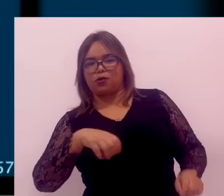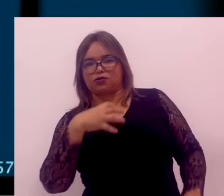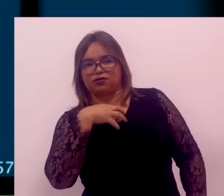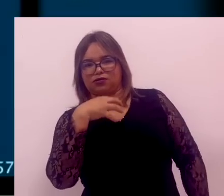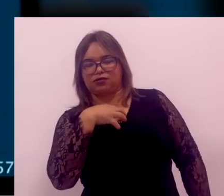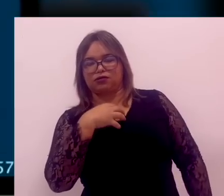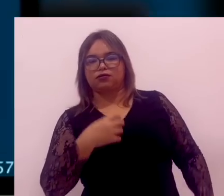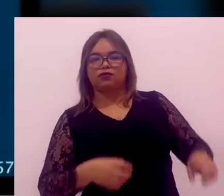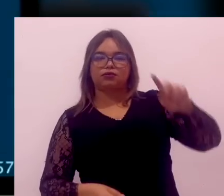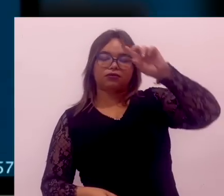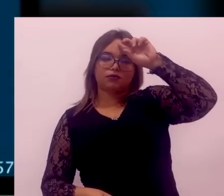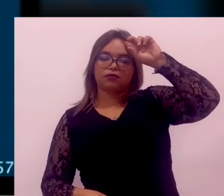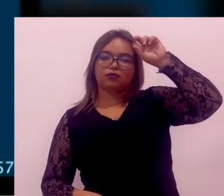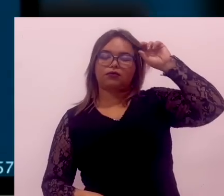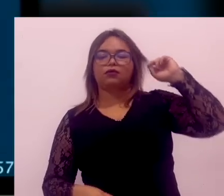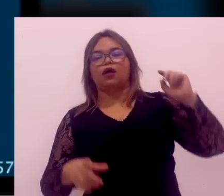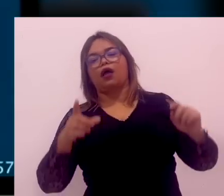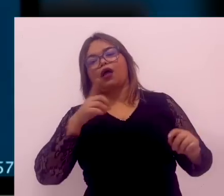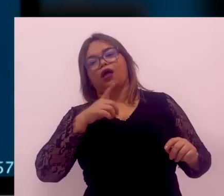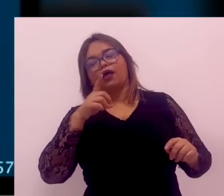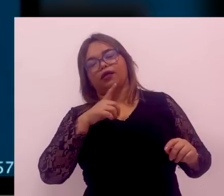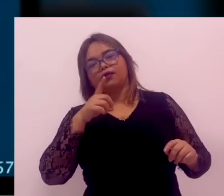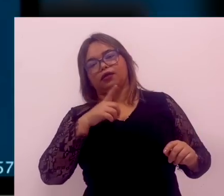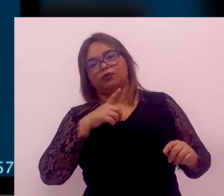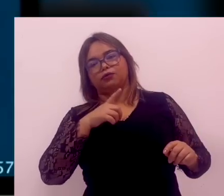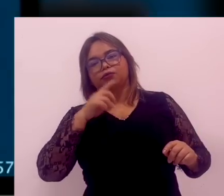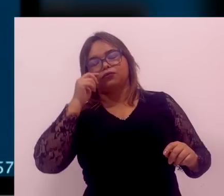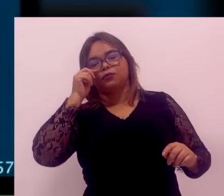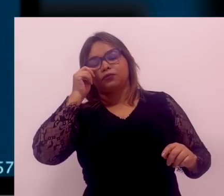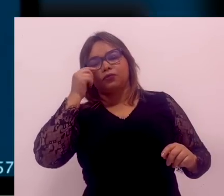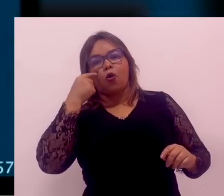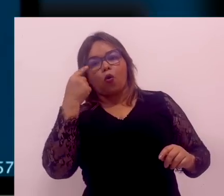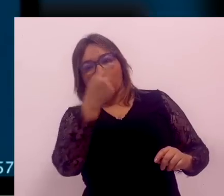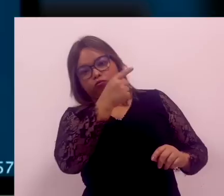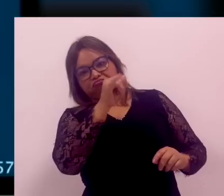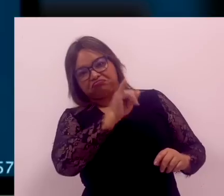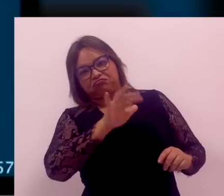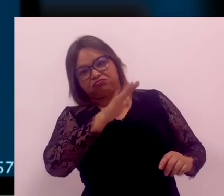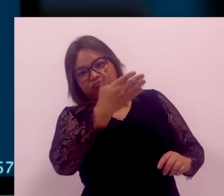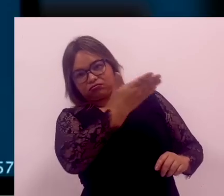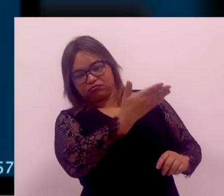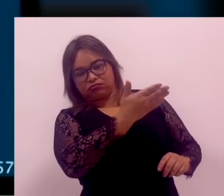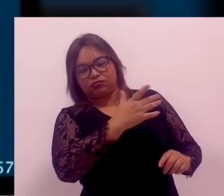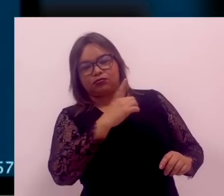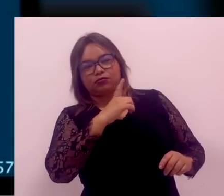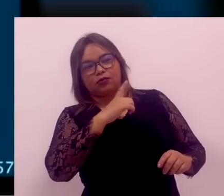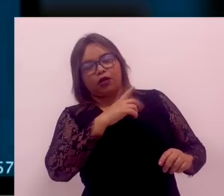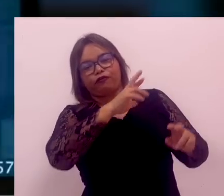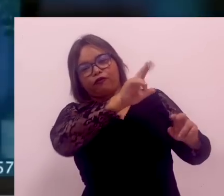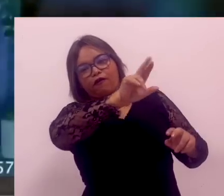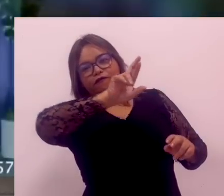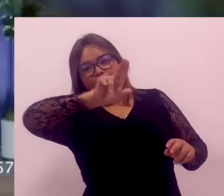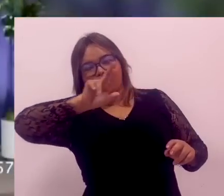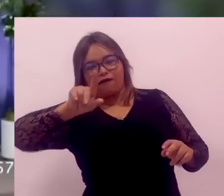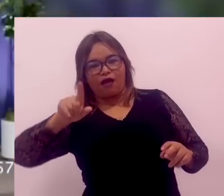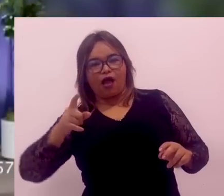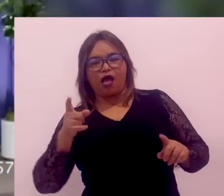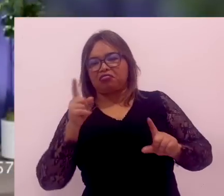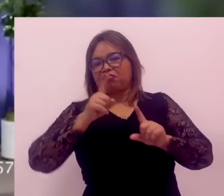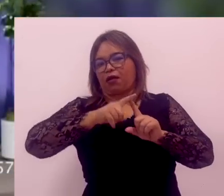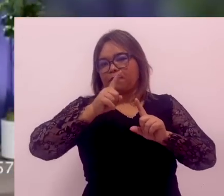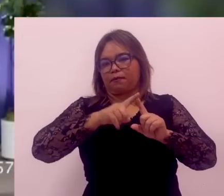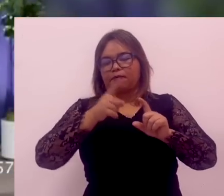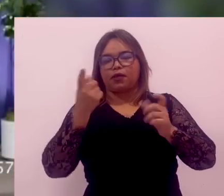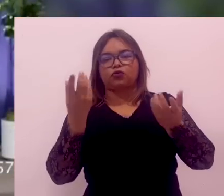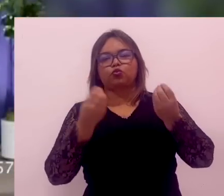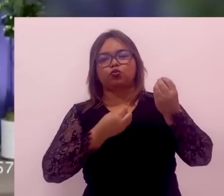desse outro jeito, e você pode ter daquele jeito ali, dependendo do que você queira. Esse aqui é o bode de Mendes, o lado